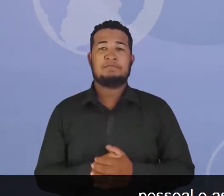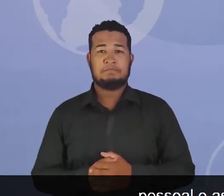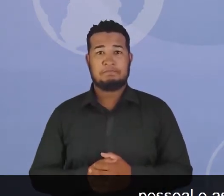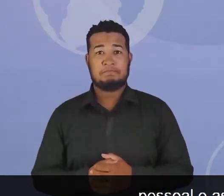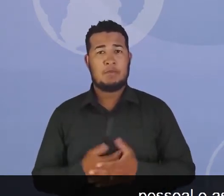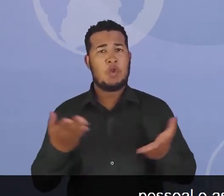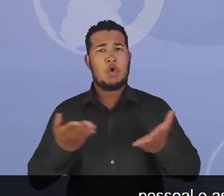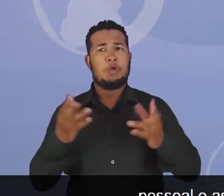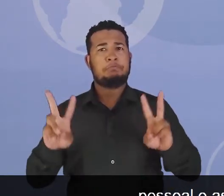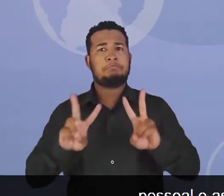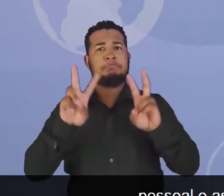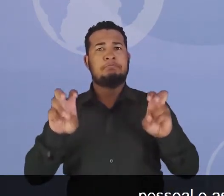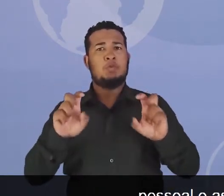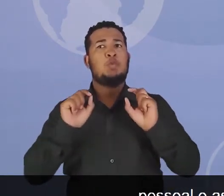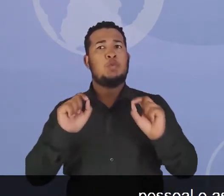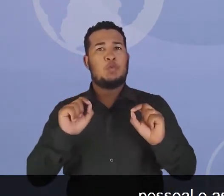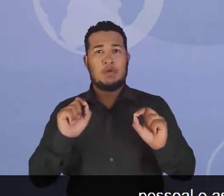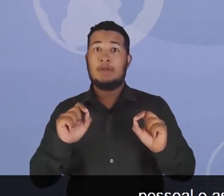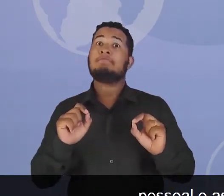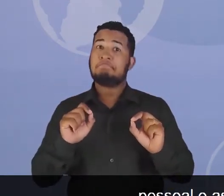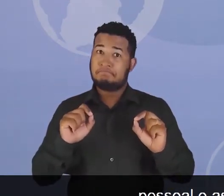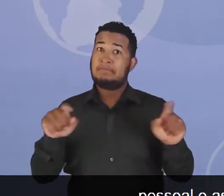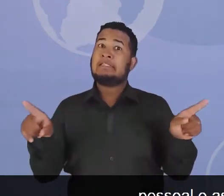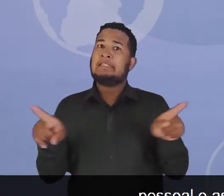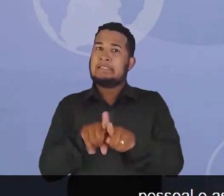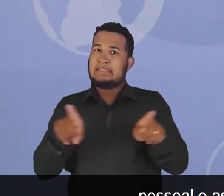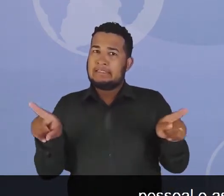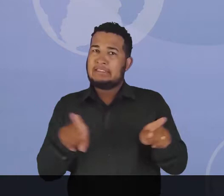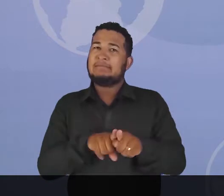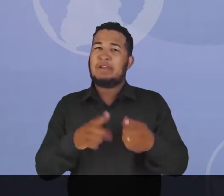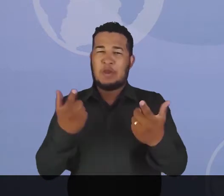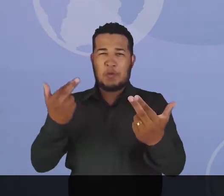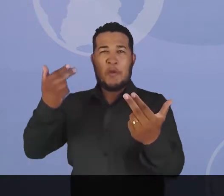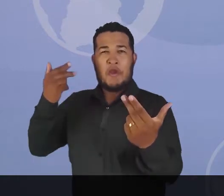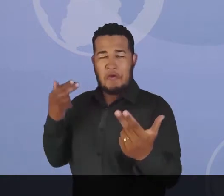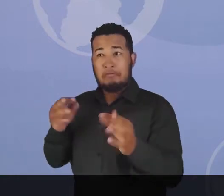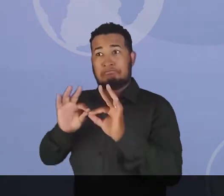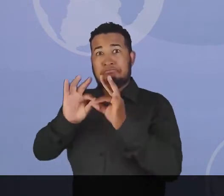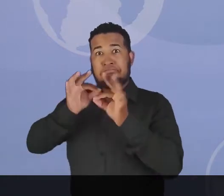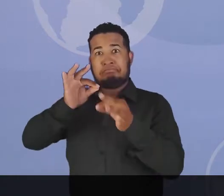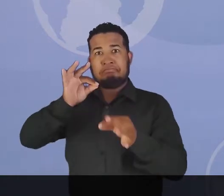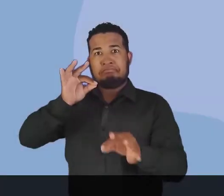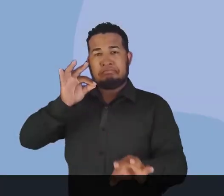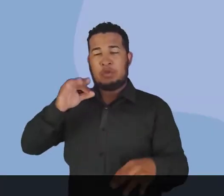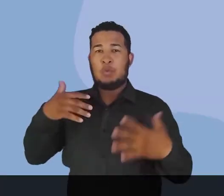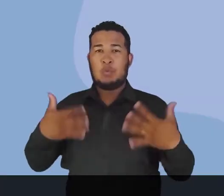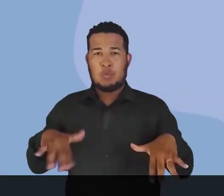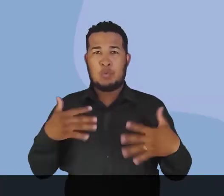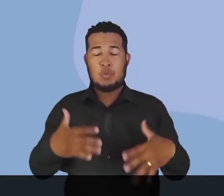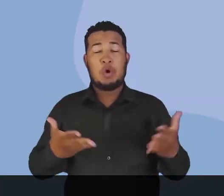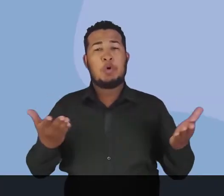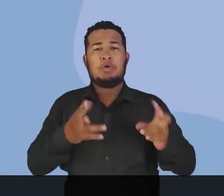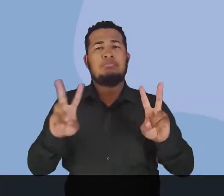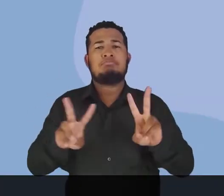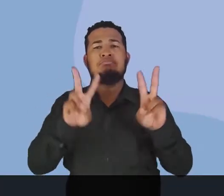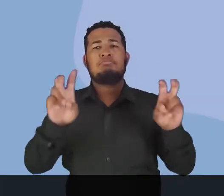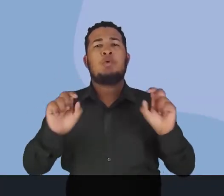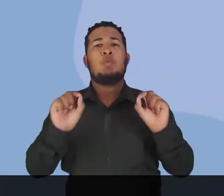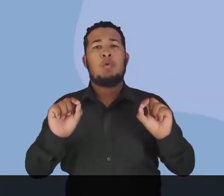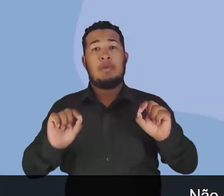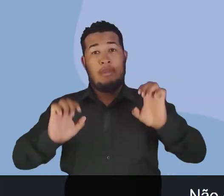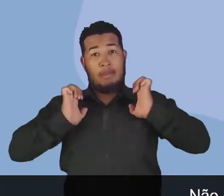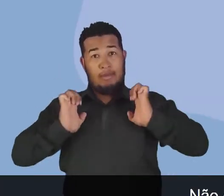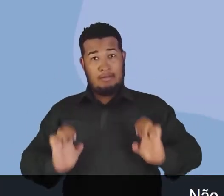aula de hoje é outro daqueles imensos, gigantescos. A gente vai falar, tá aí na tela, sobre ética e